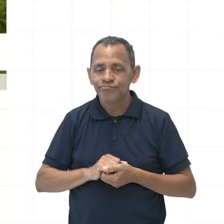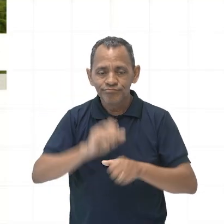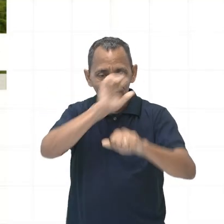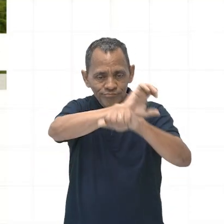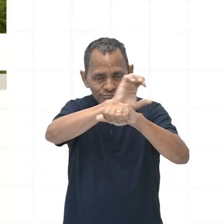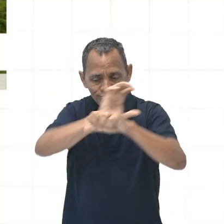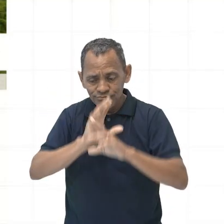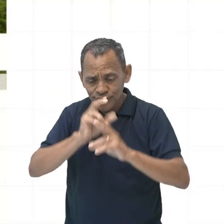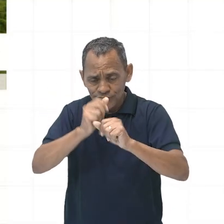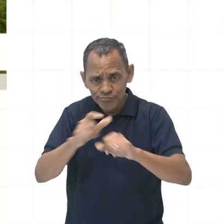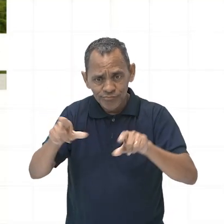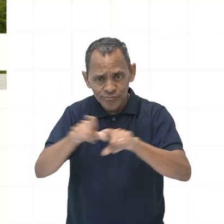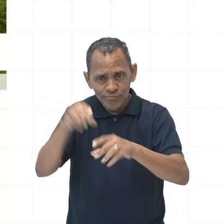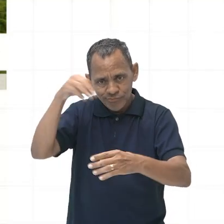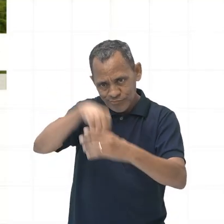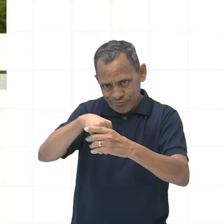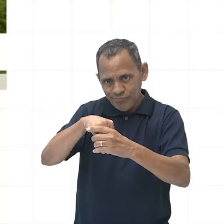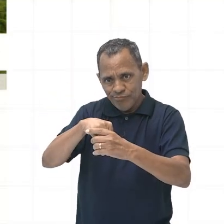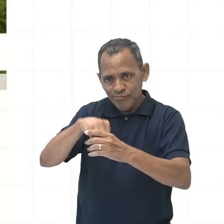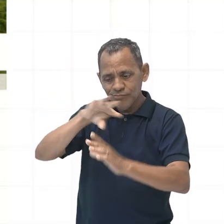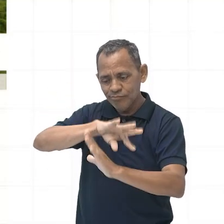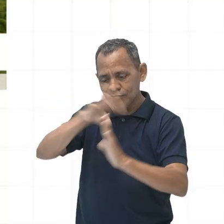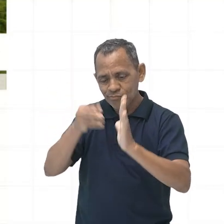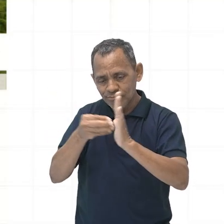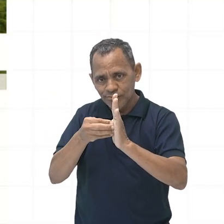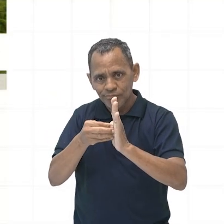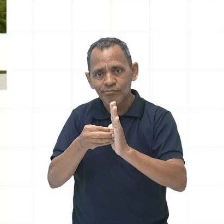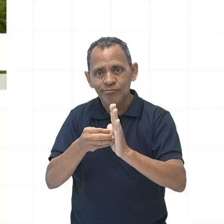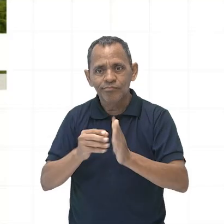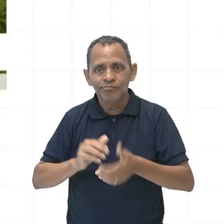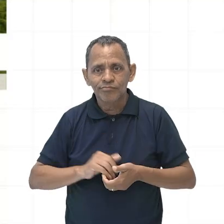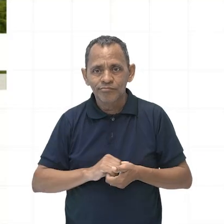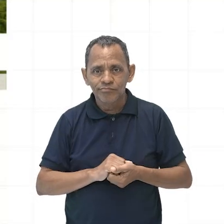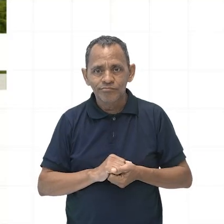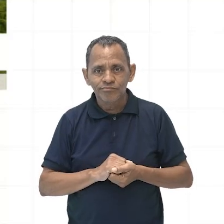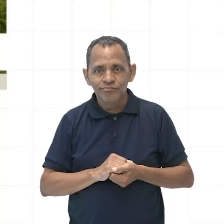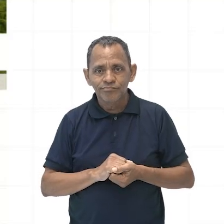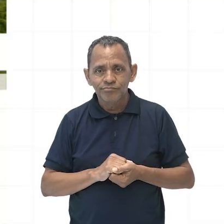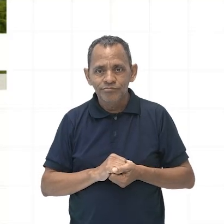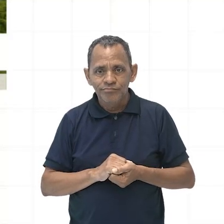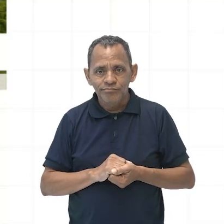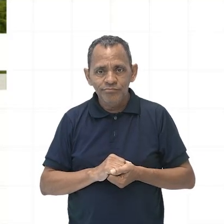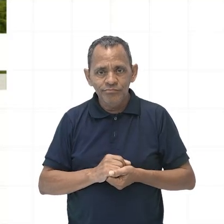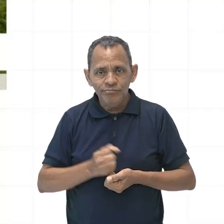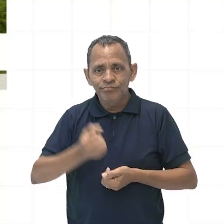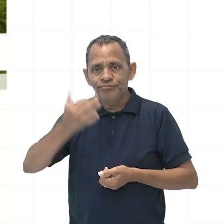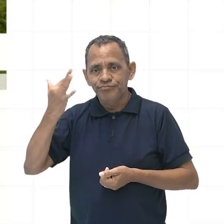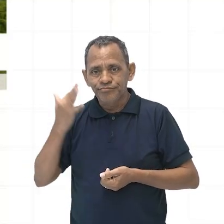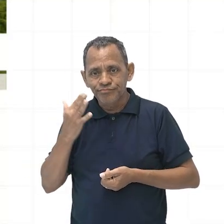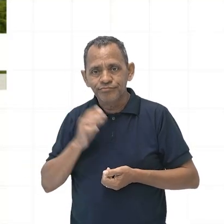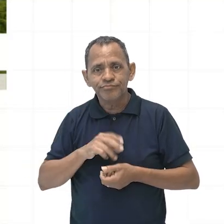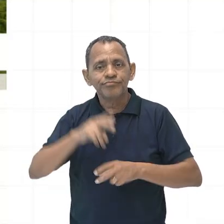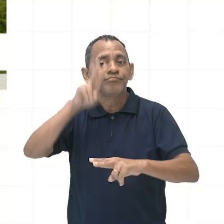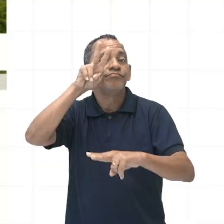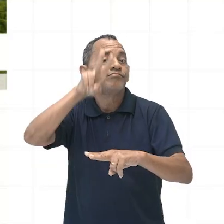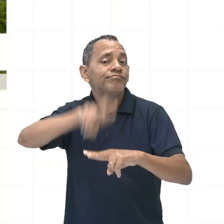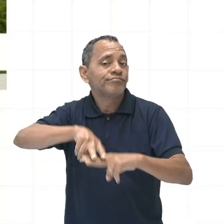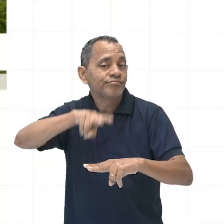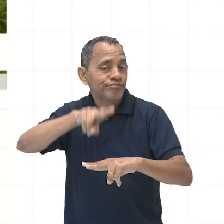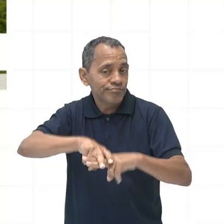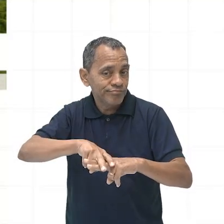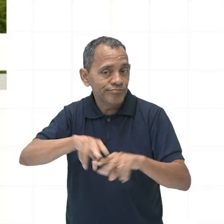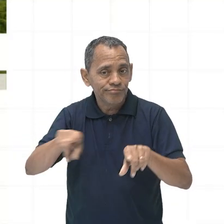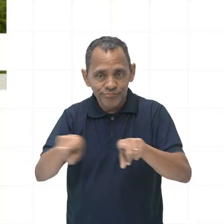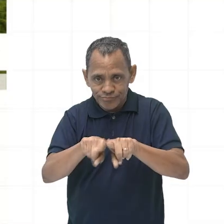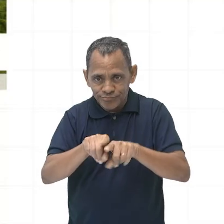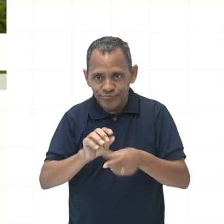a região da Amazônia Legal. O que nós temos? Nós temos a quantidade de apreensões. Então,